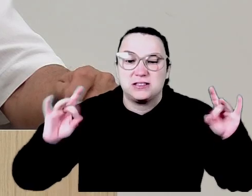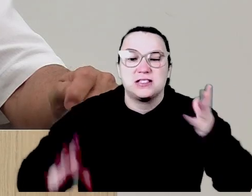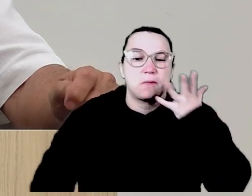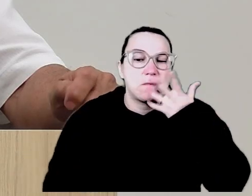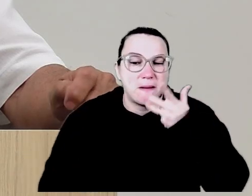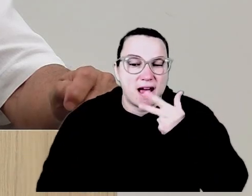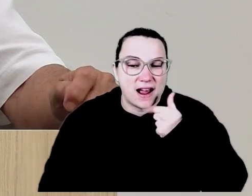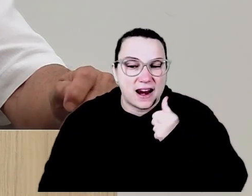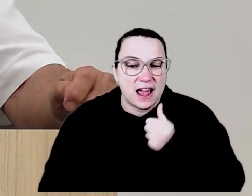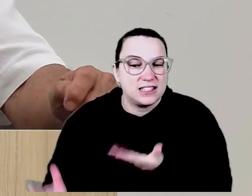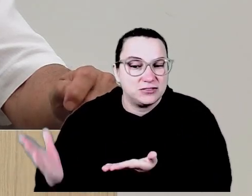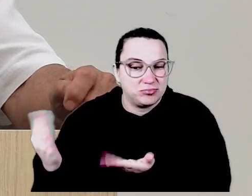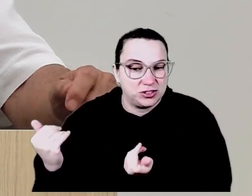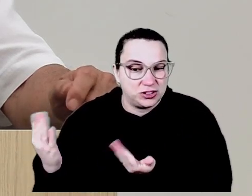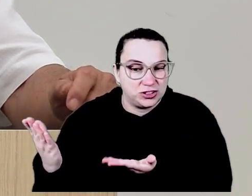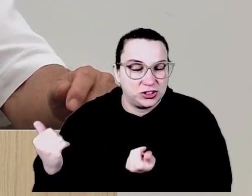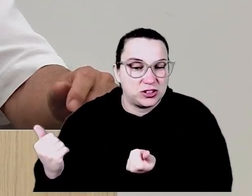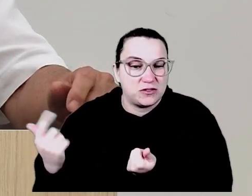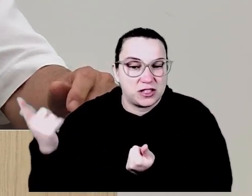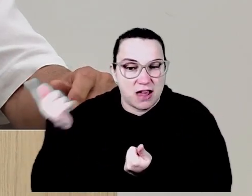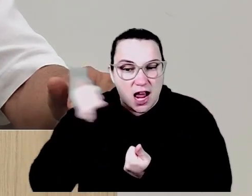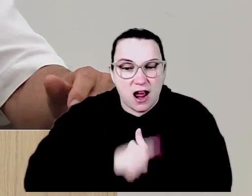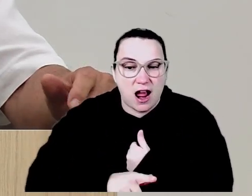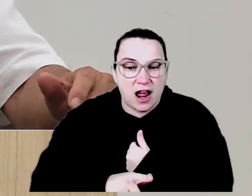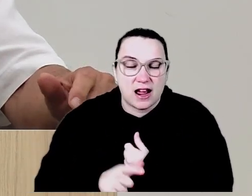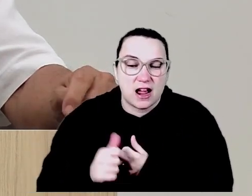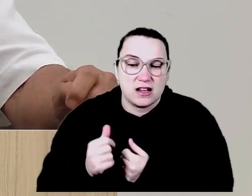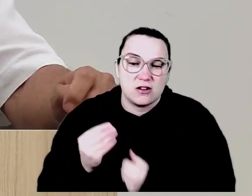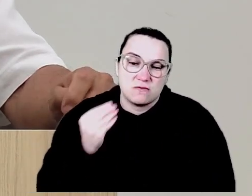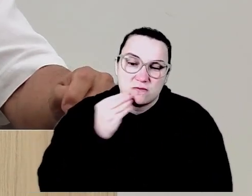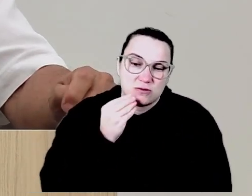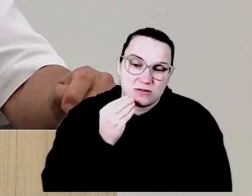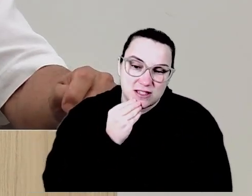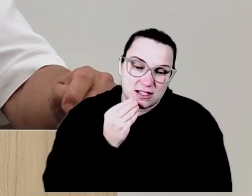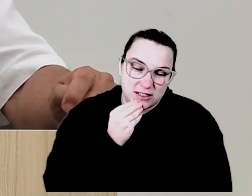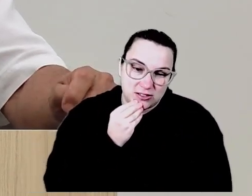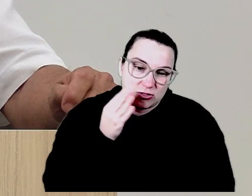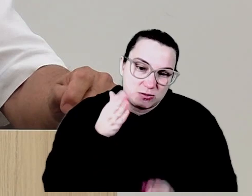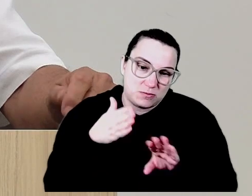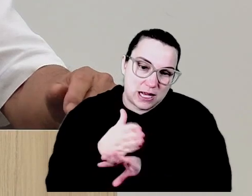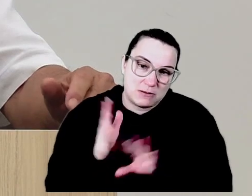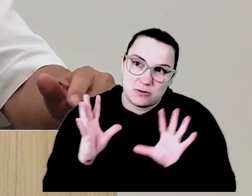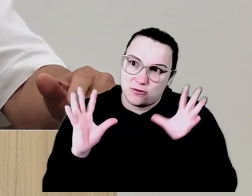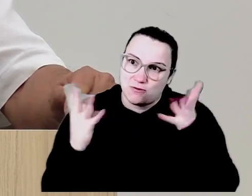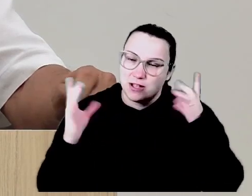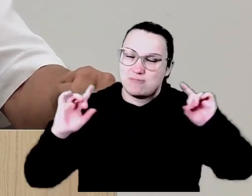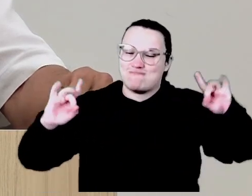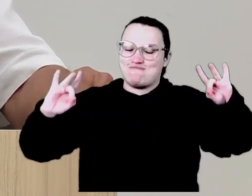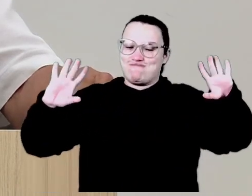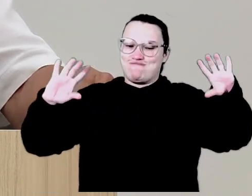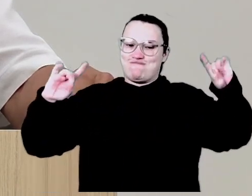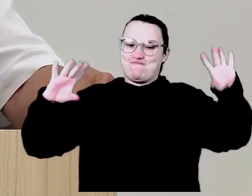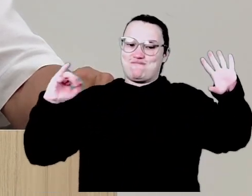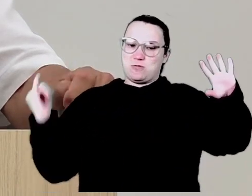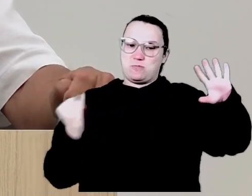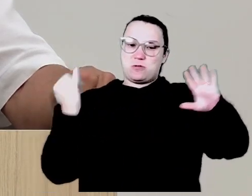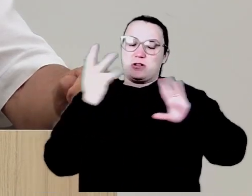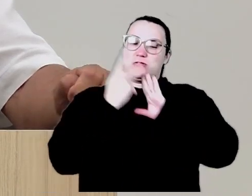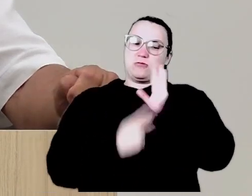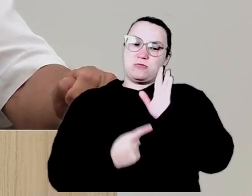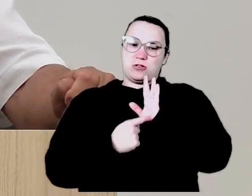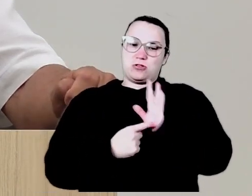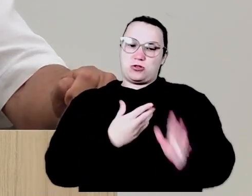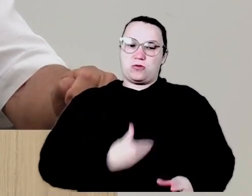aí esses adolescentes que ganham essa oportunidade de participar de um evento tão importante que é esse projeto do